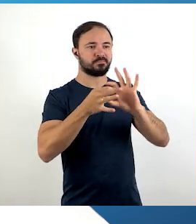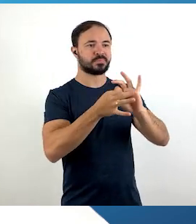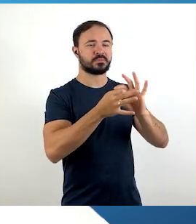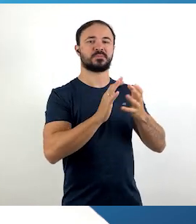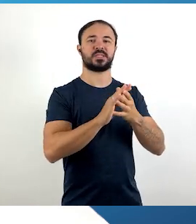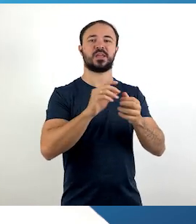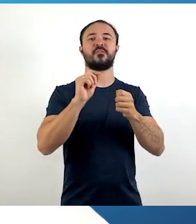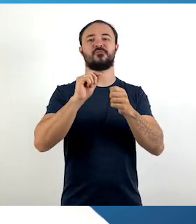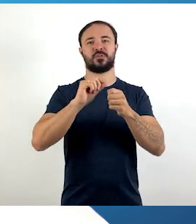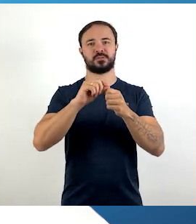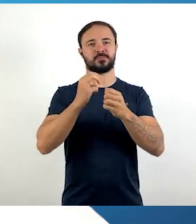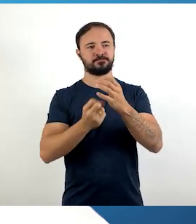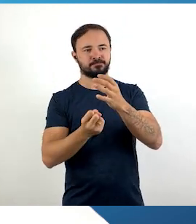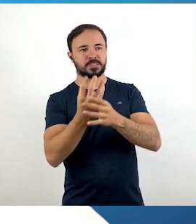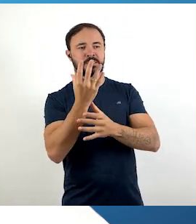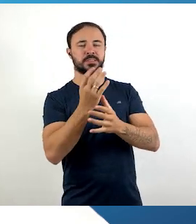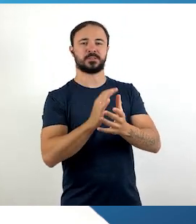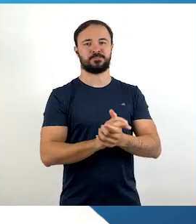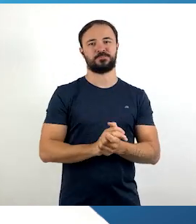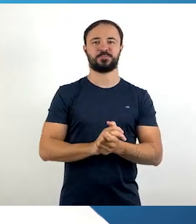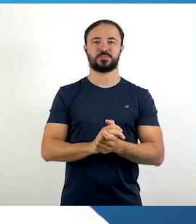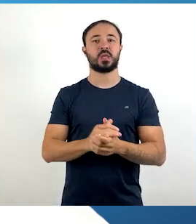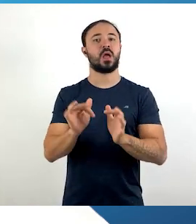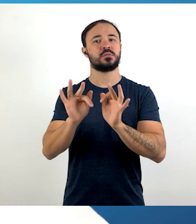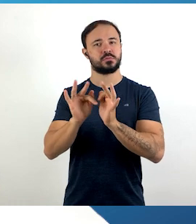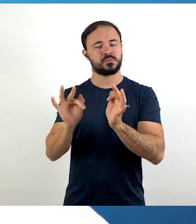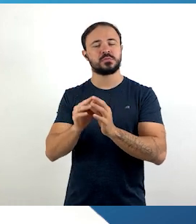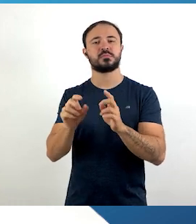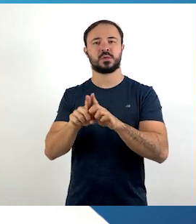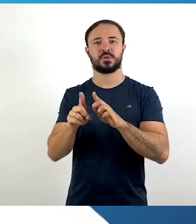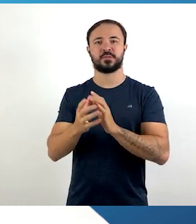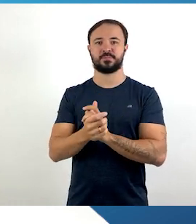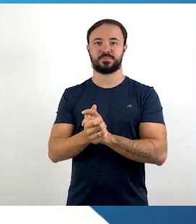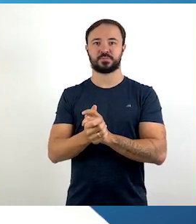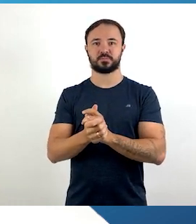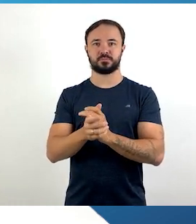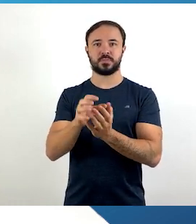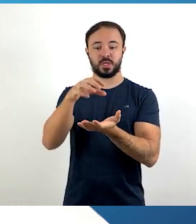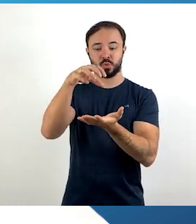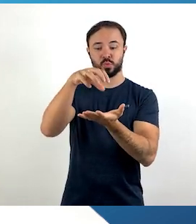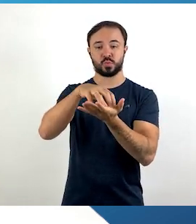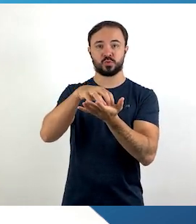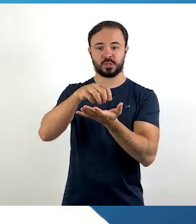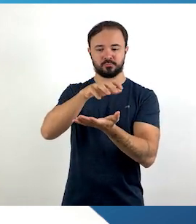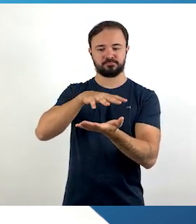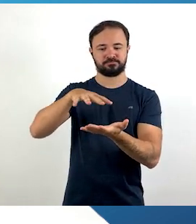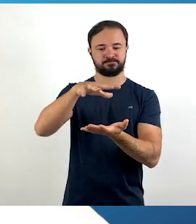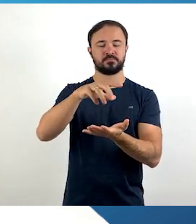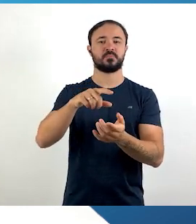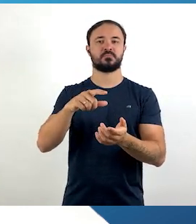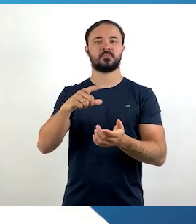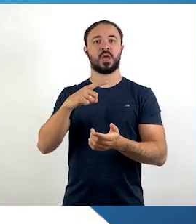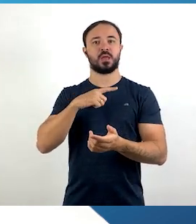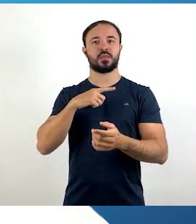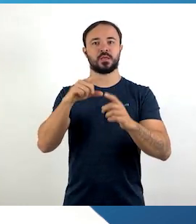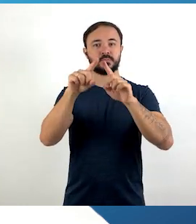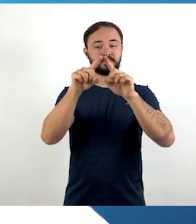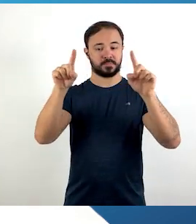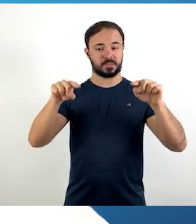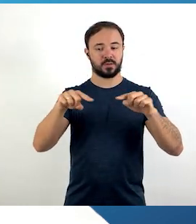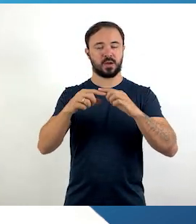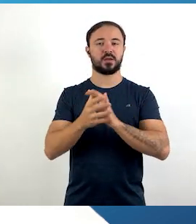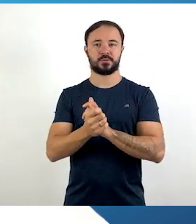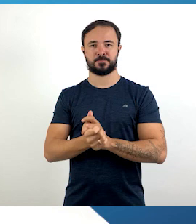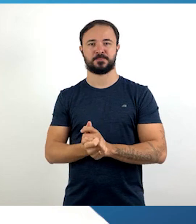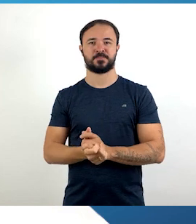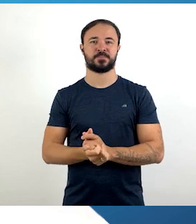solares com essas barras mais simples. E no meio, a estrutura central, nós vamos utilizar frames, que são esses